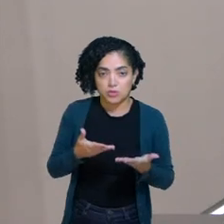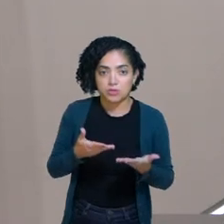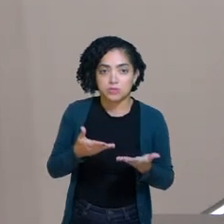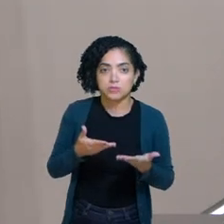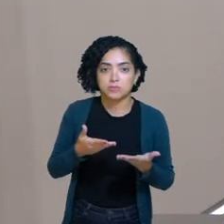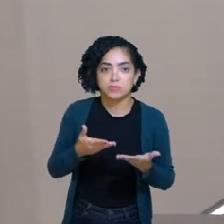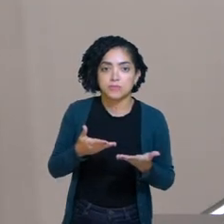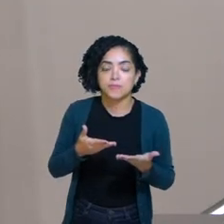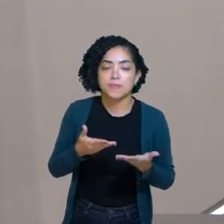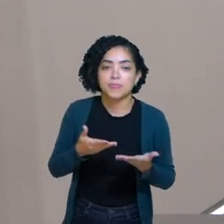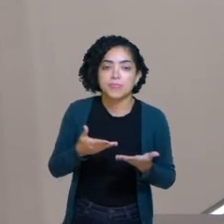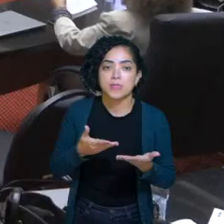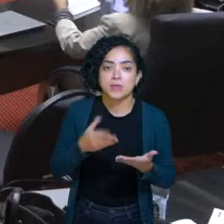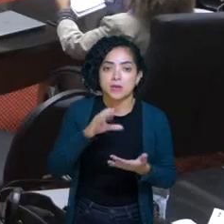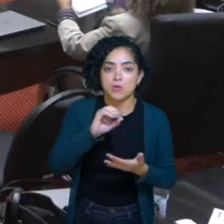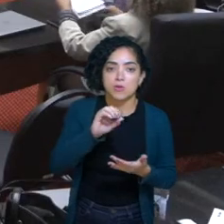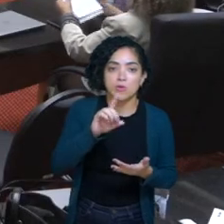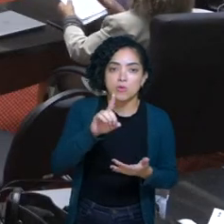novamente